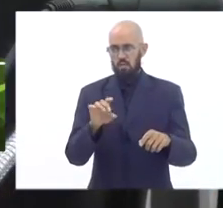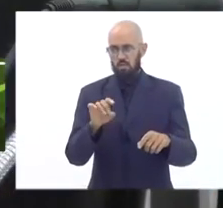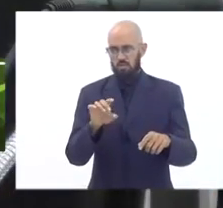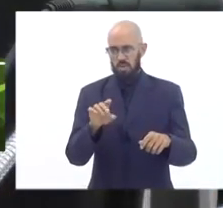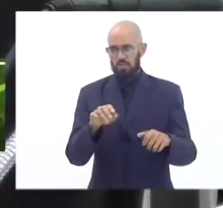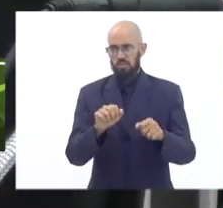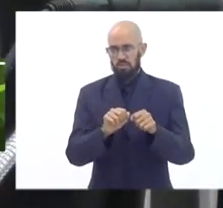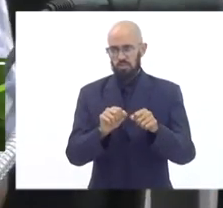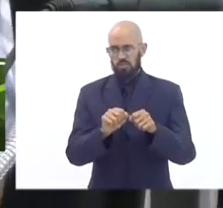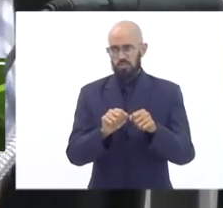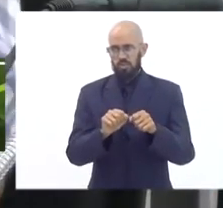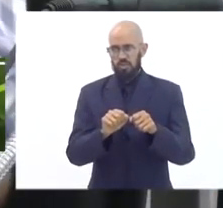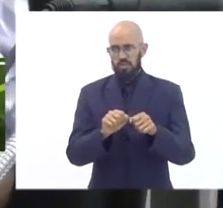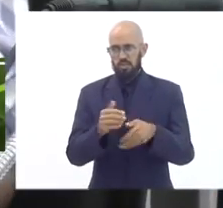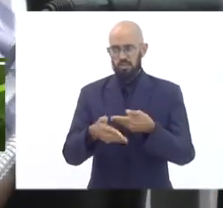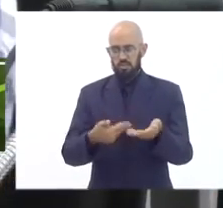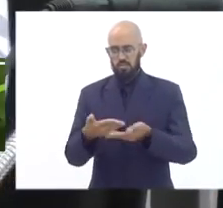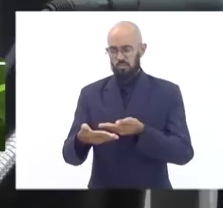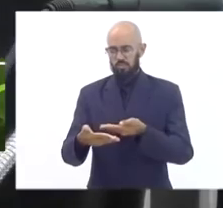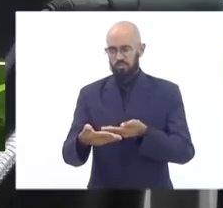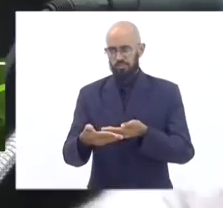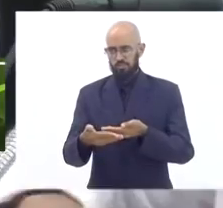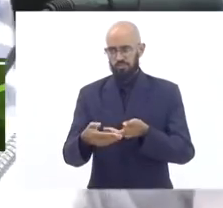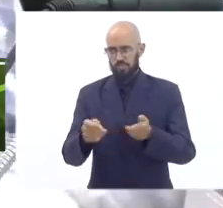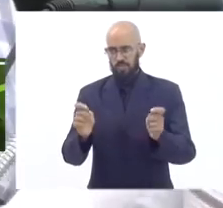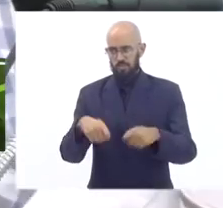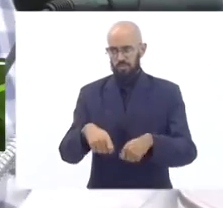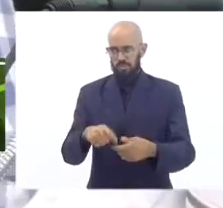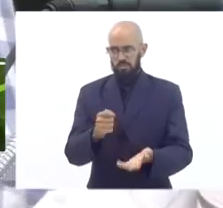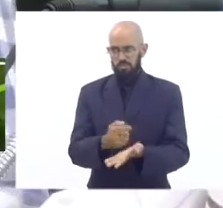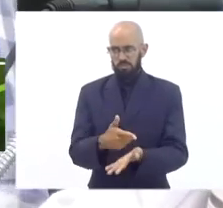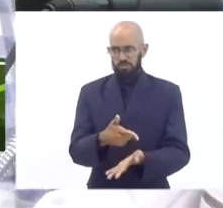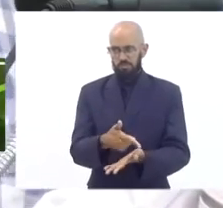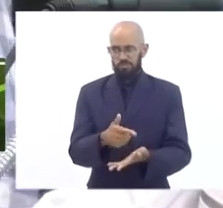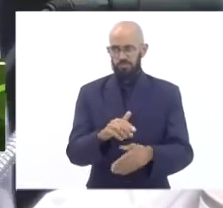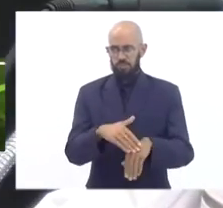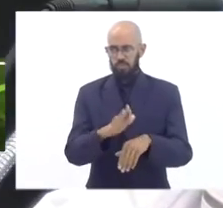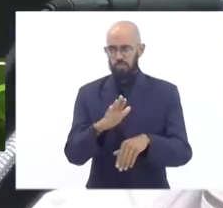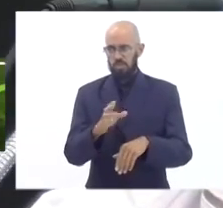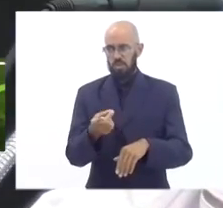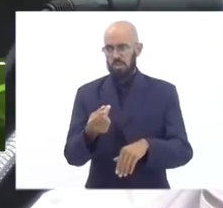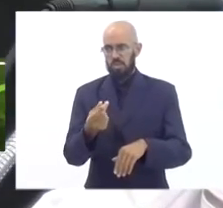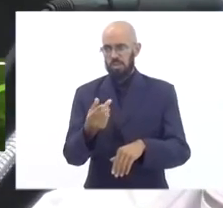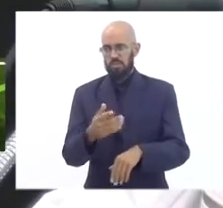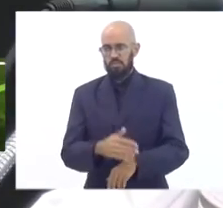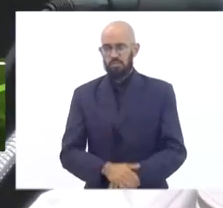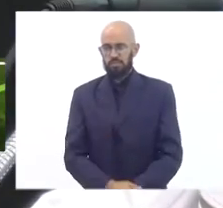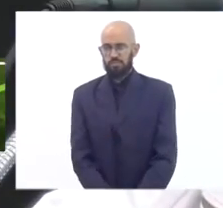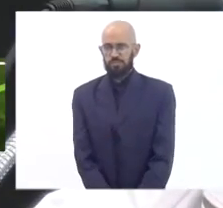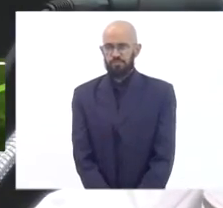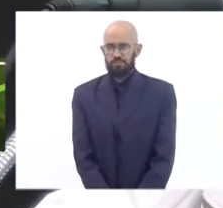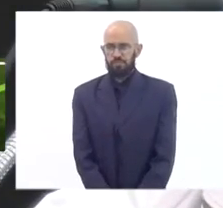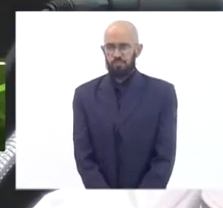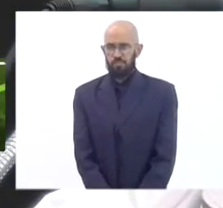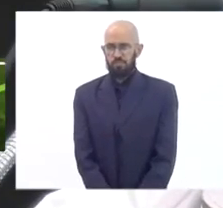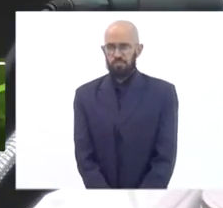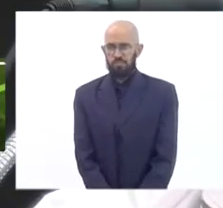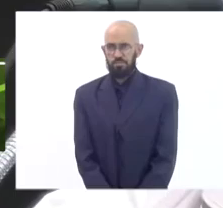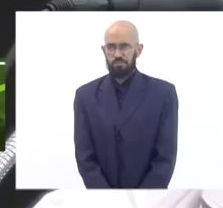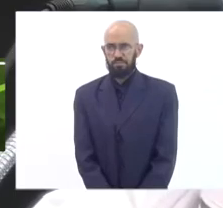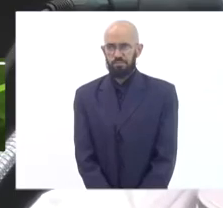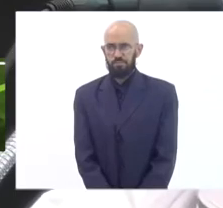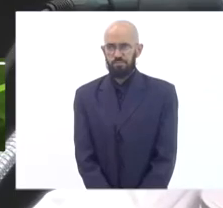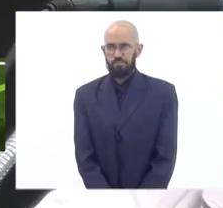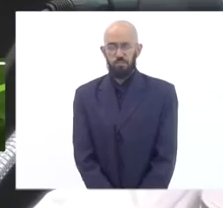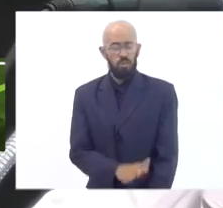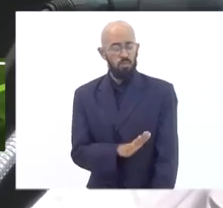aquele cruzamento do poder aquisitivo e aumento da tarifa. Né? Agora, para